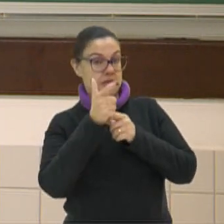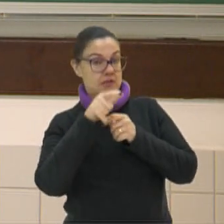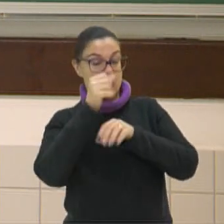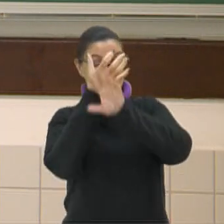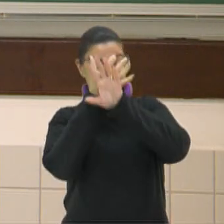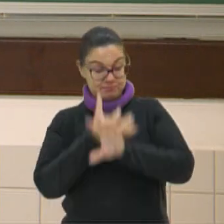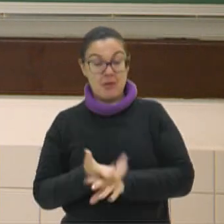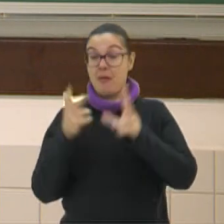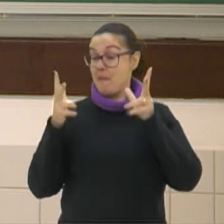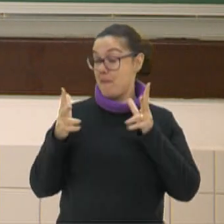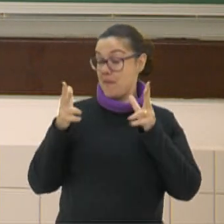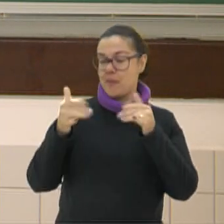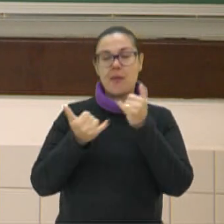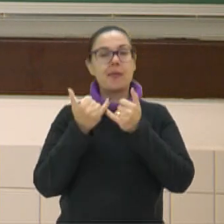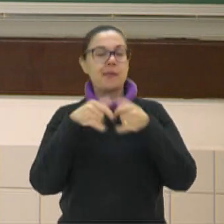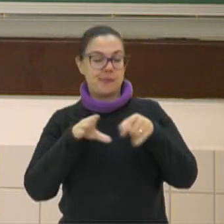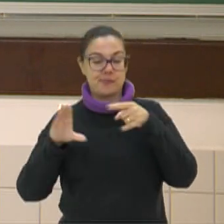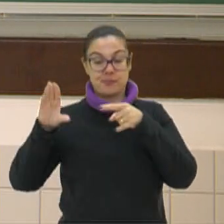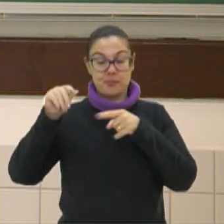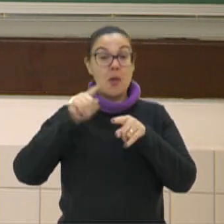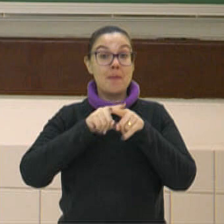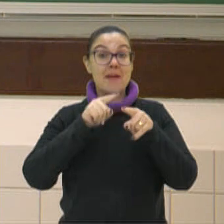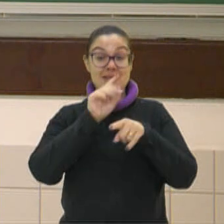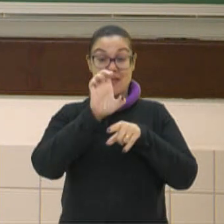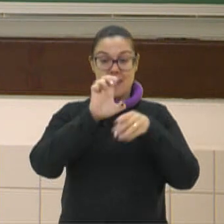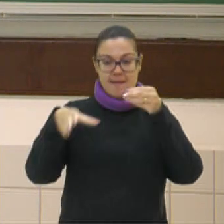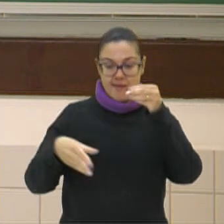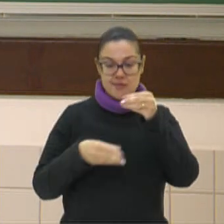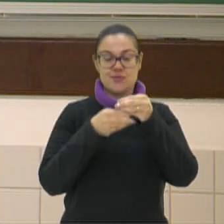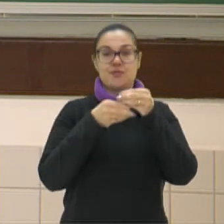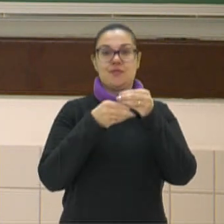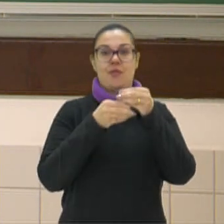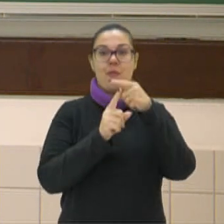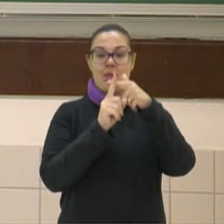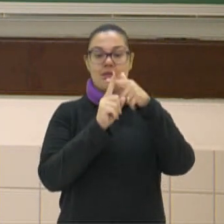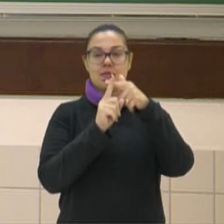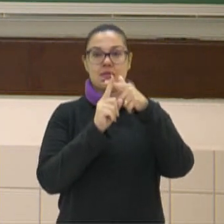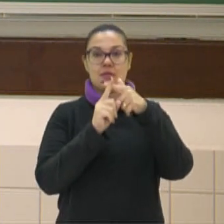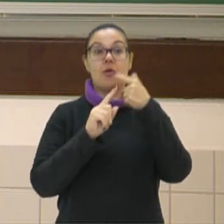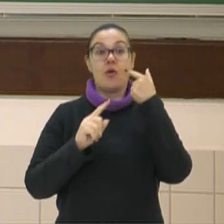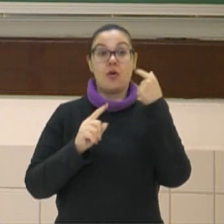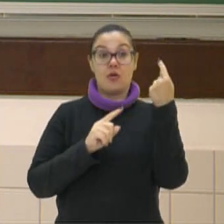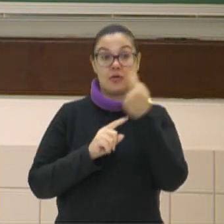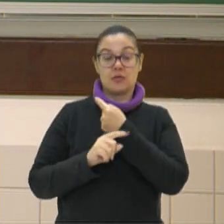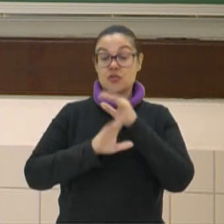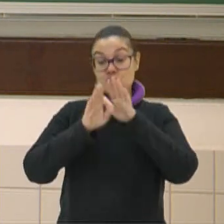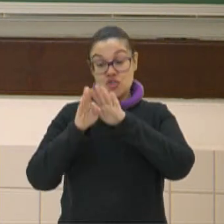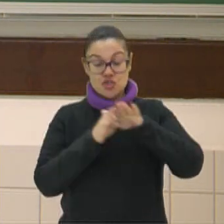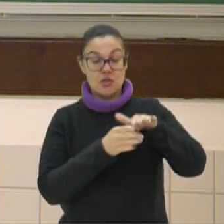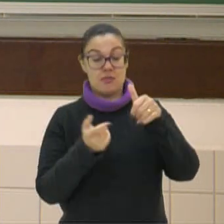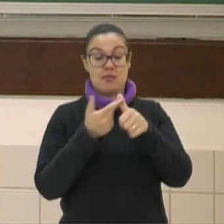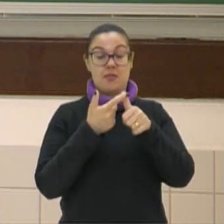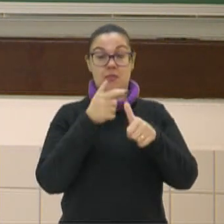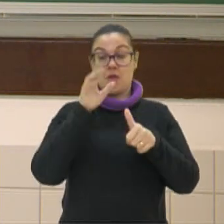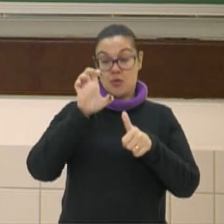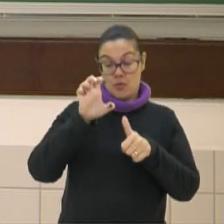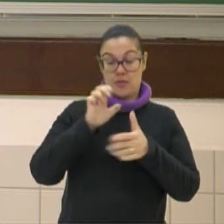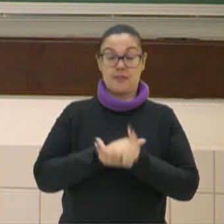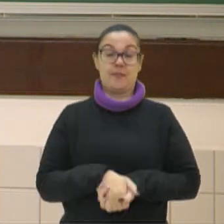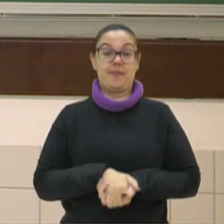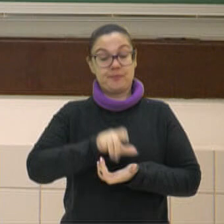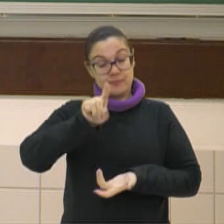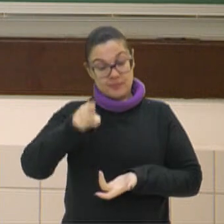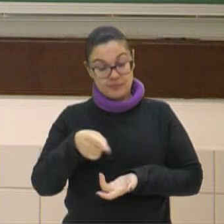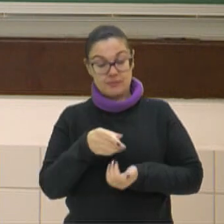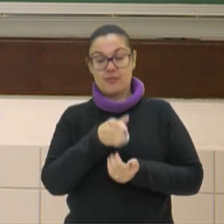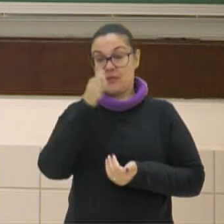elemento conectivo, conjunção E, que é uma conjunção aditiva, ficaria muito melhor o texto se nós tirássemos o primeiro E e colocássemos uma vírgula